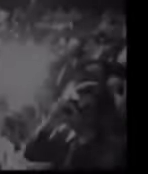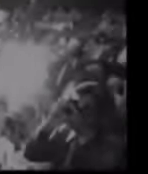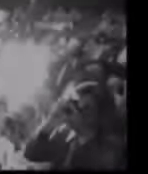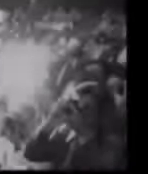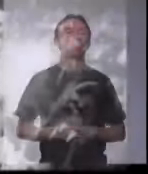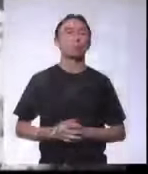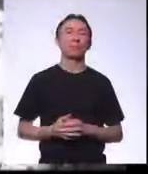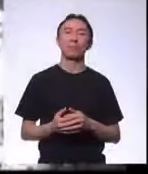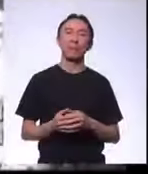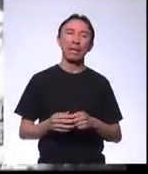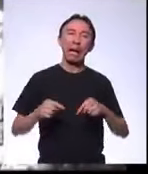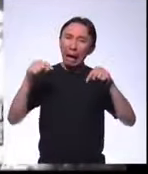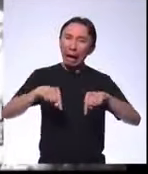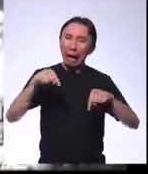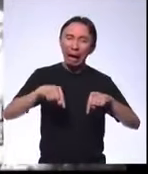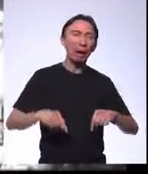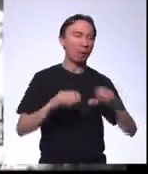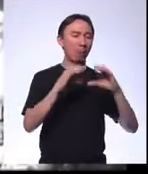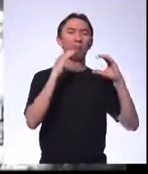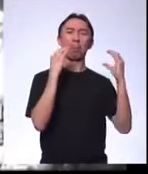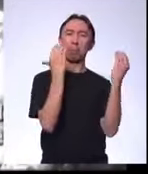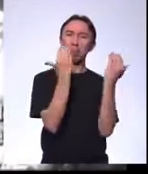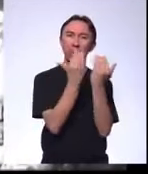Aqui está esse Congresso lotado.